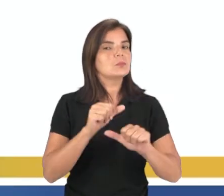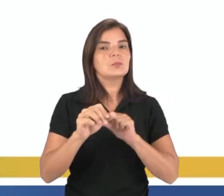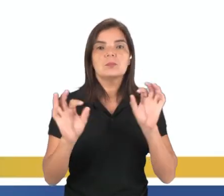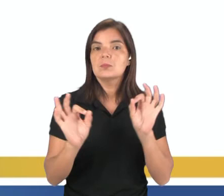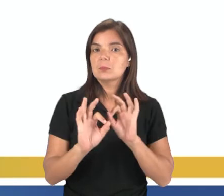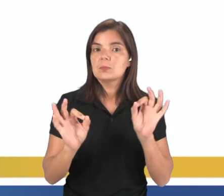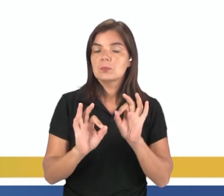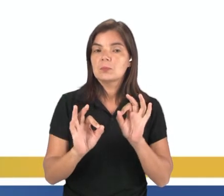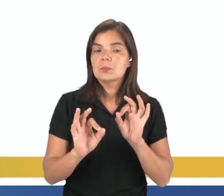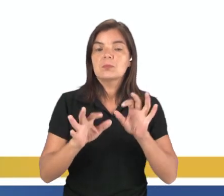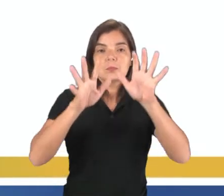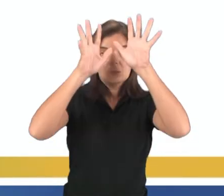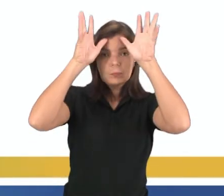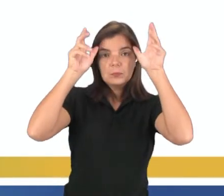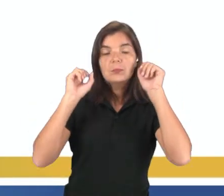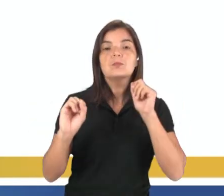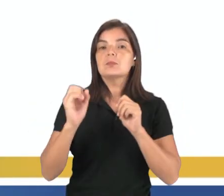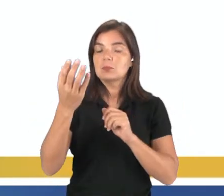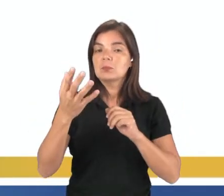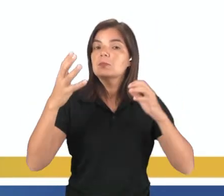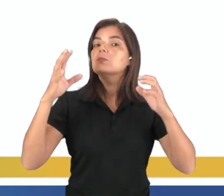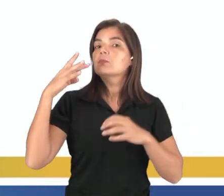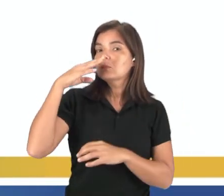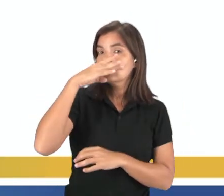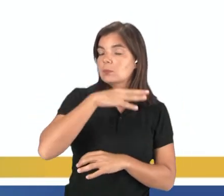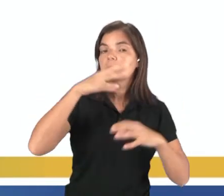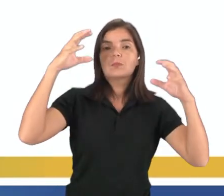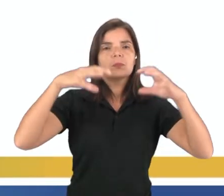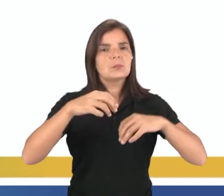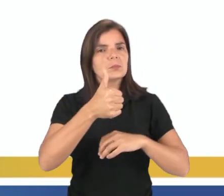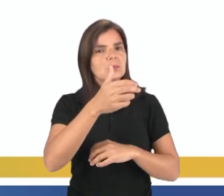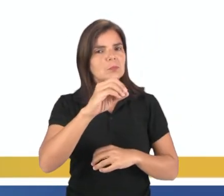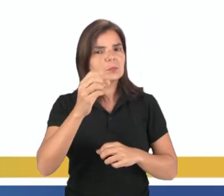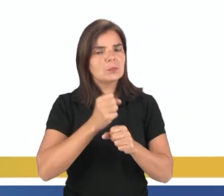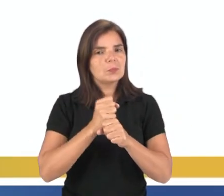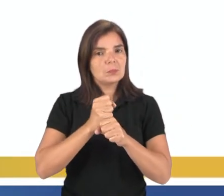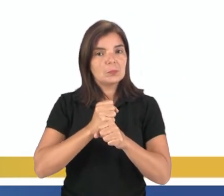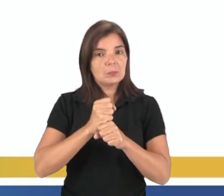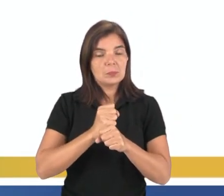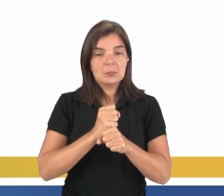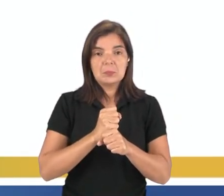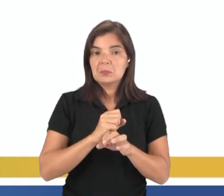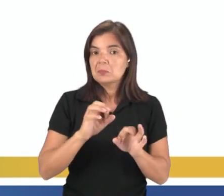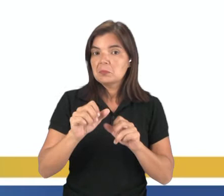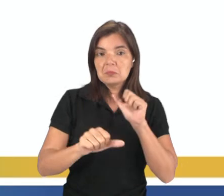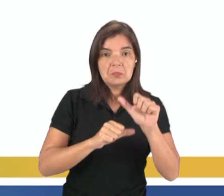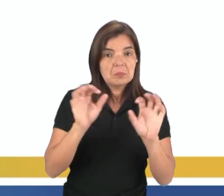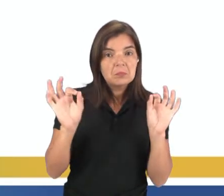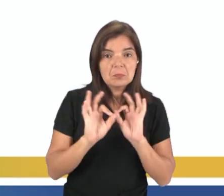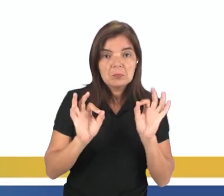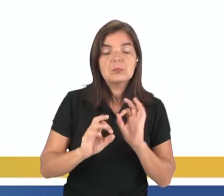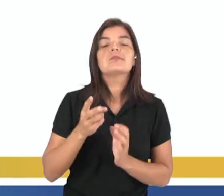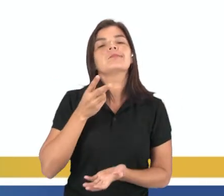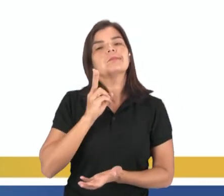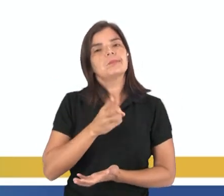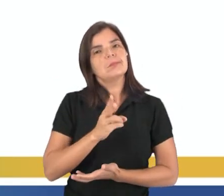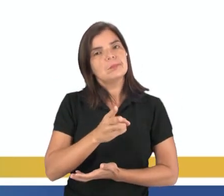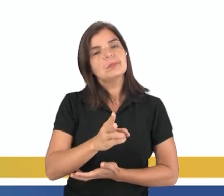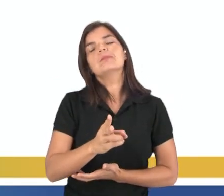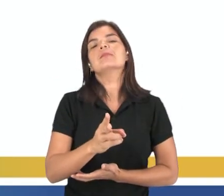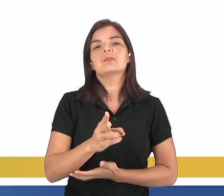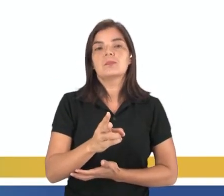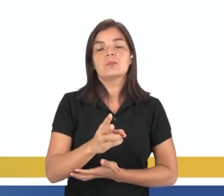muda, tá? Então, o clima do Acre é um clima quente e úmido. Daqui a 100 anos, se nós não tivermos nenhuma anomalia climática, o clima do Acre vai